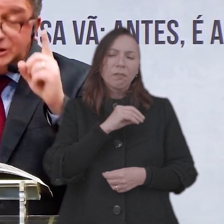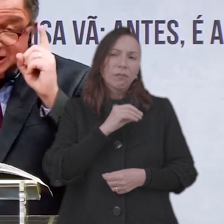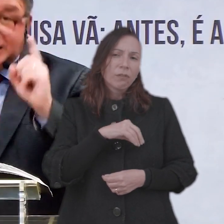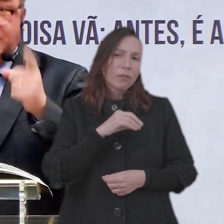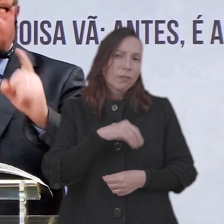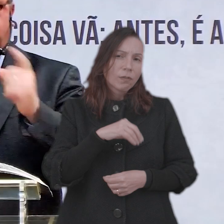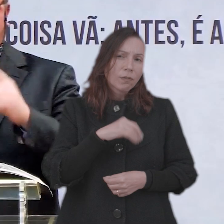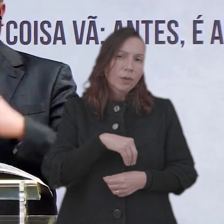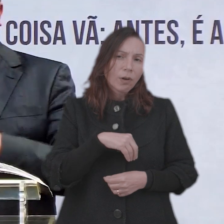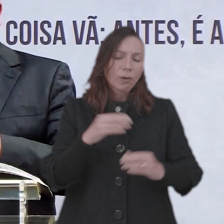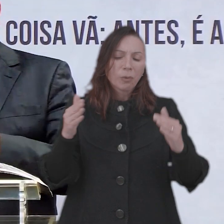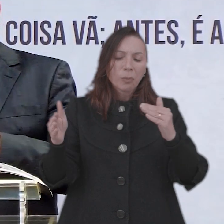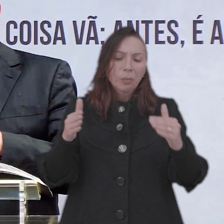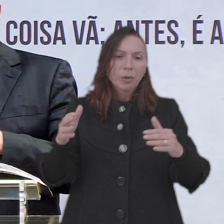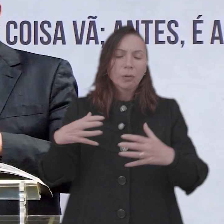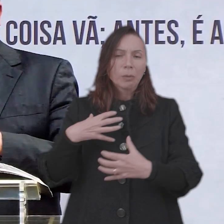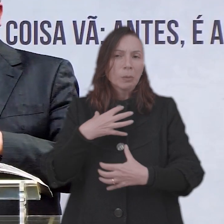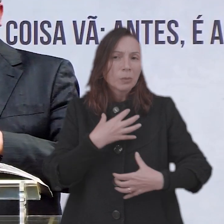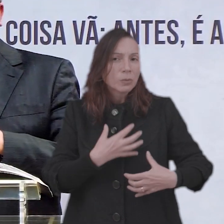no dia da angústia,